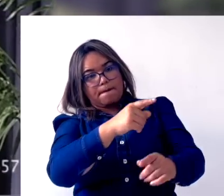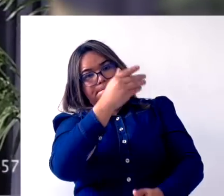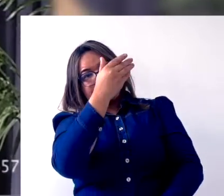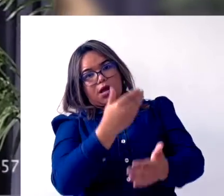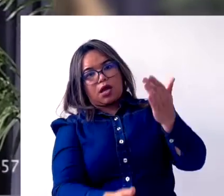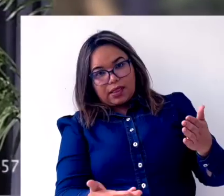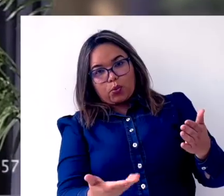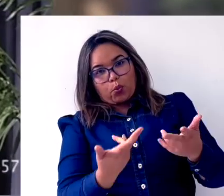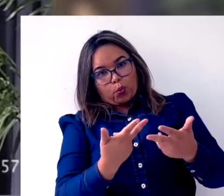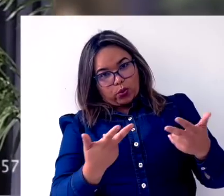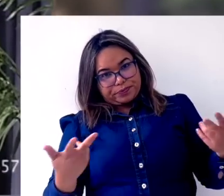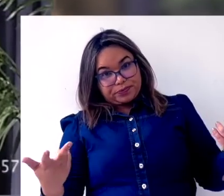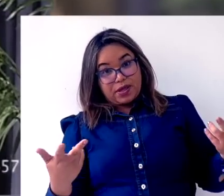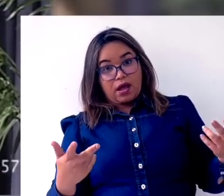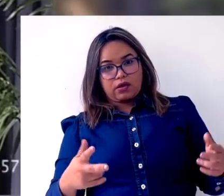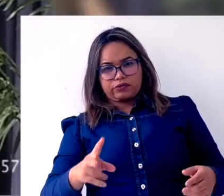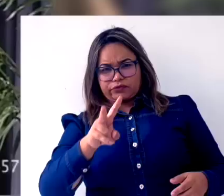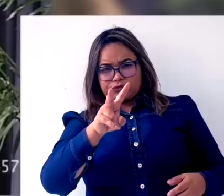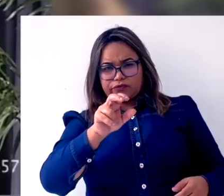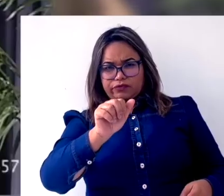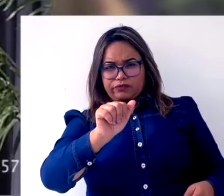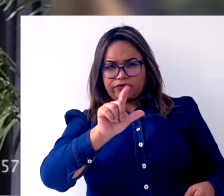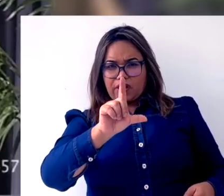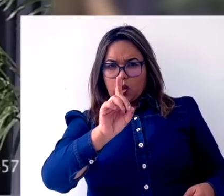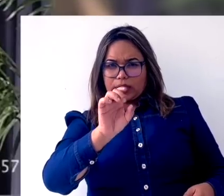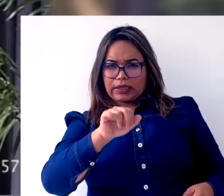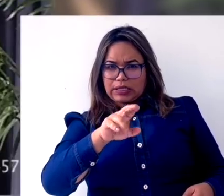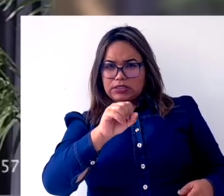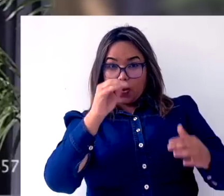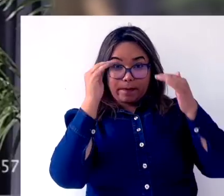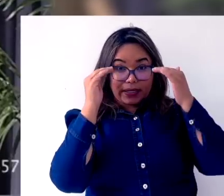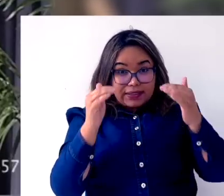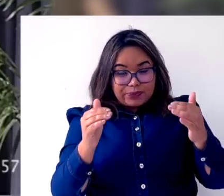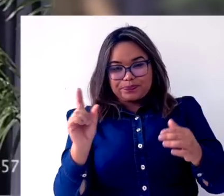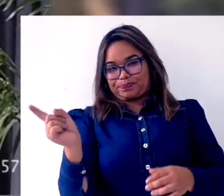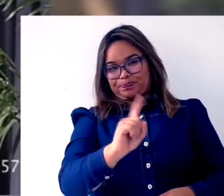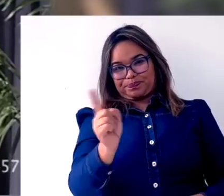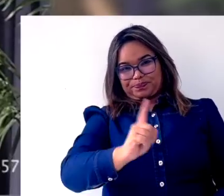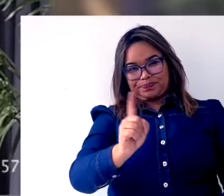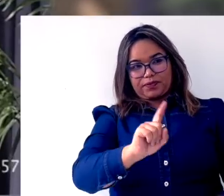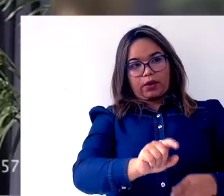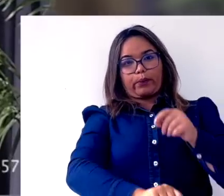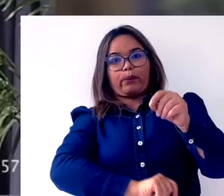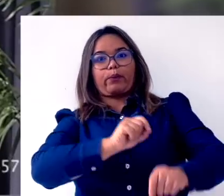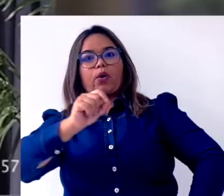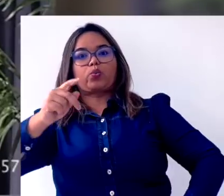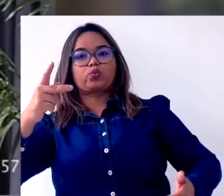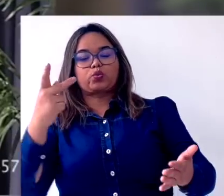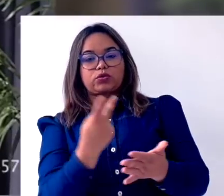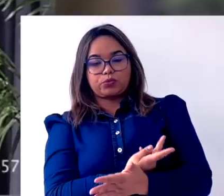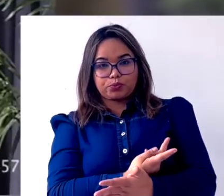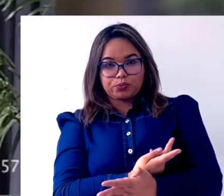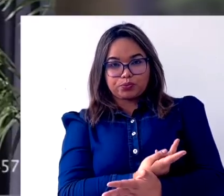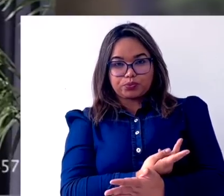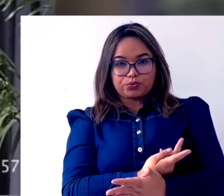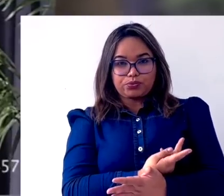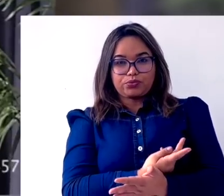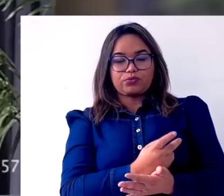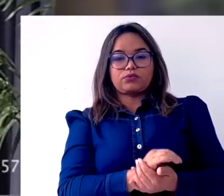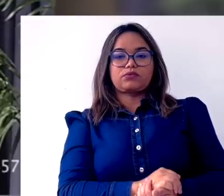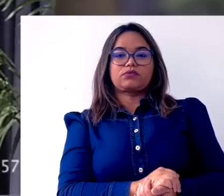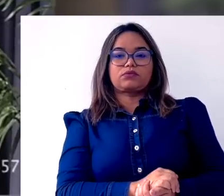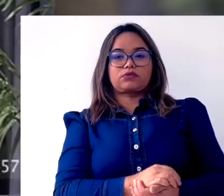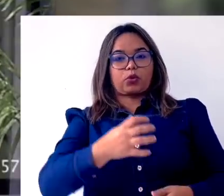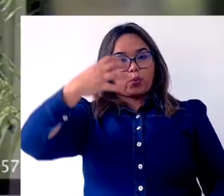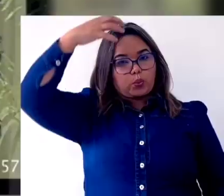que os valdenses deram ouvidos? Não. E então qual foi a próxima coisa a acontecer? O rei Ildefonso de